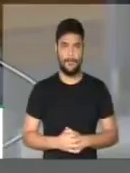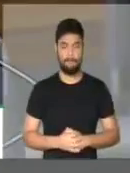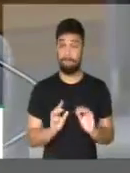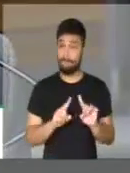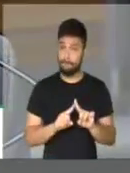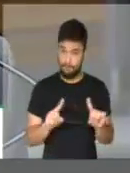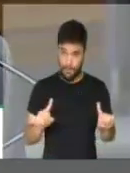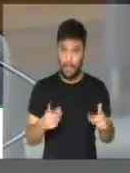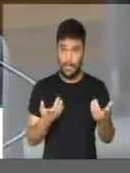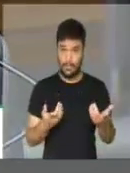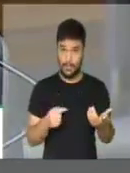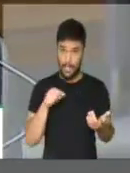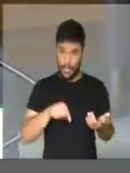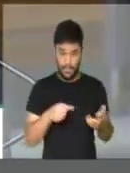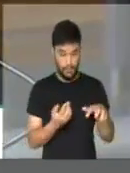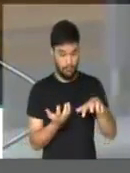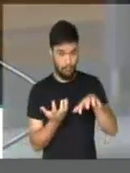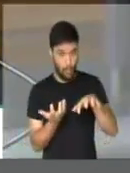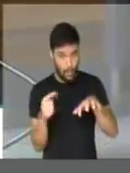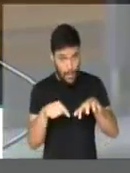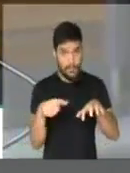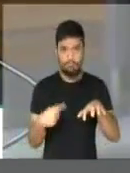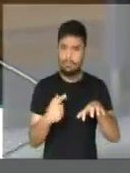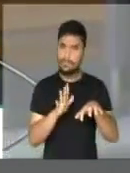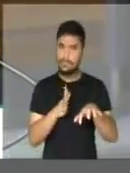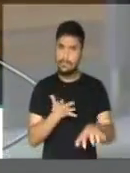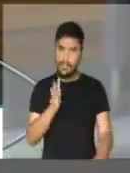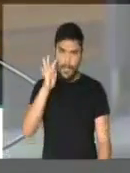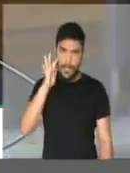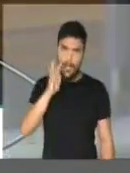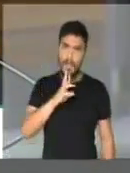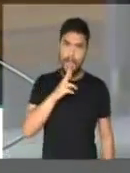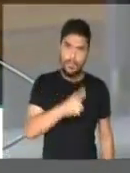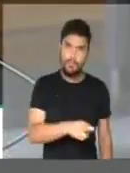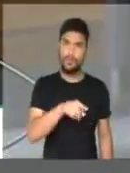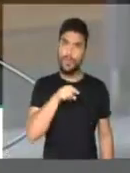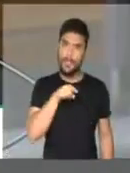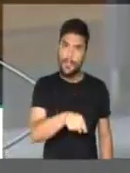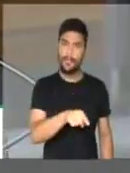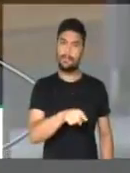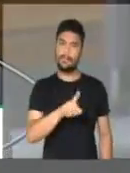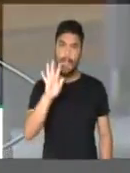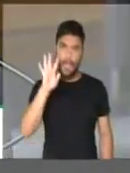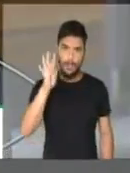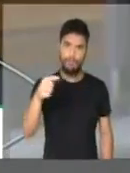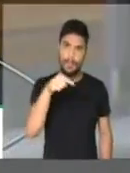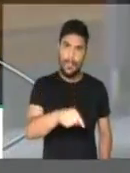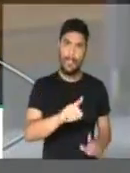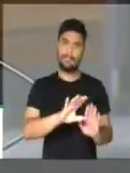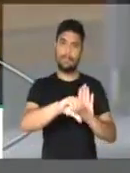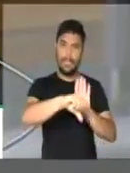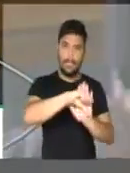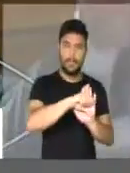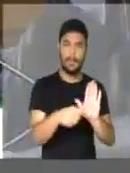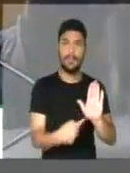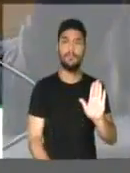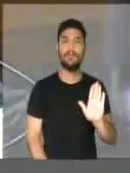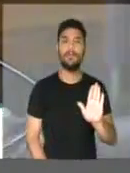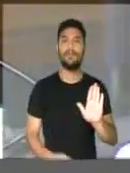mas esse congresso tem que dar uma resposta à altura a esse crime que foi cometido